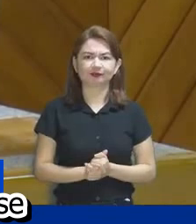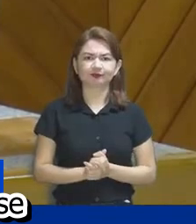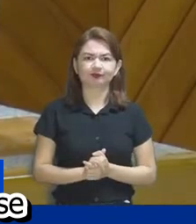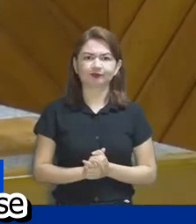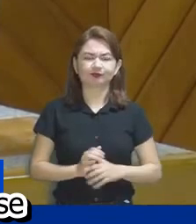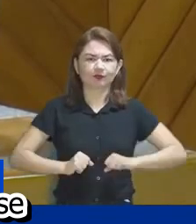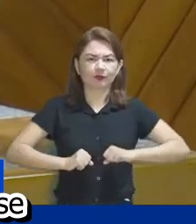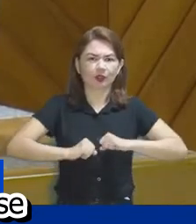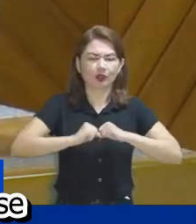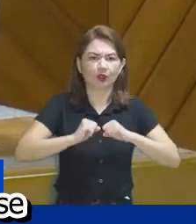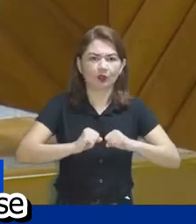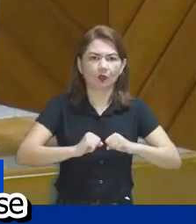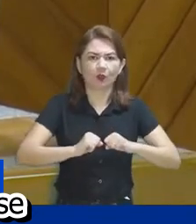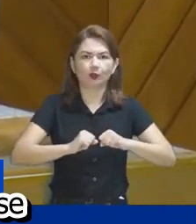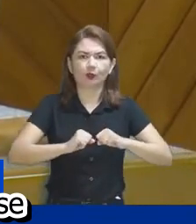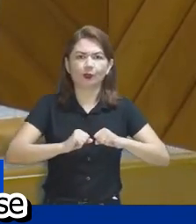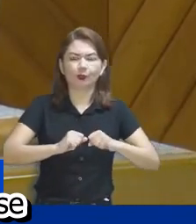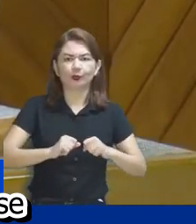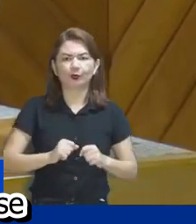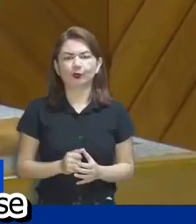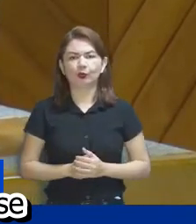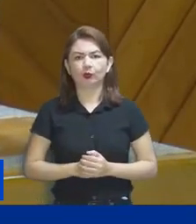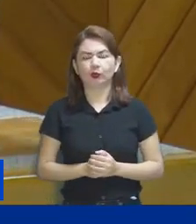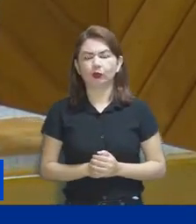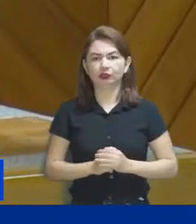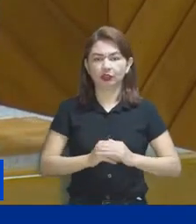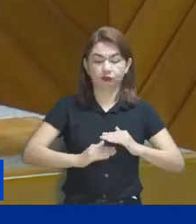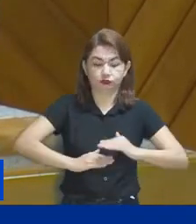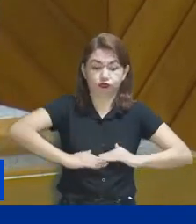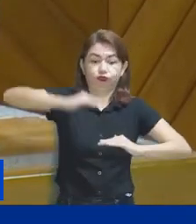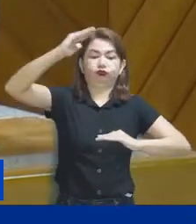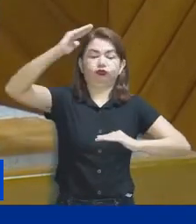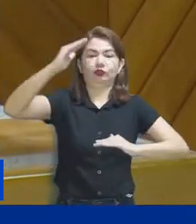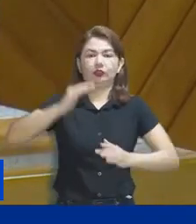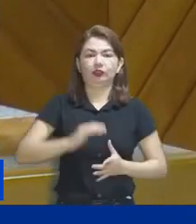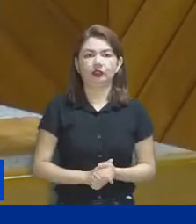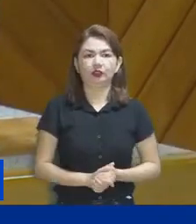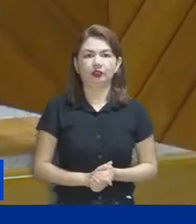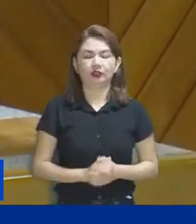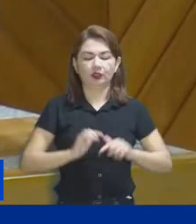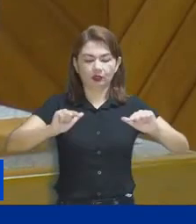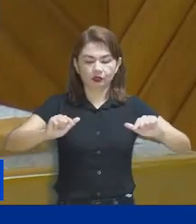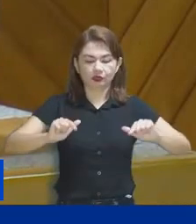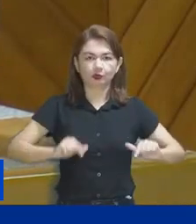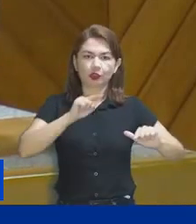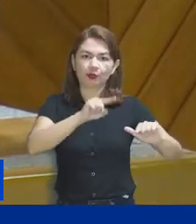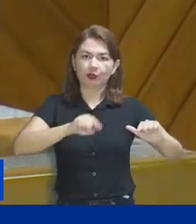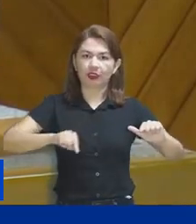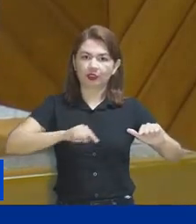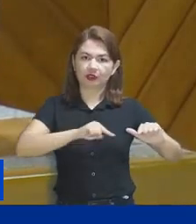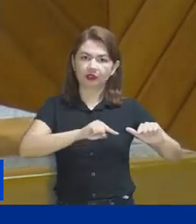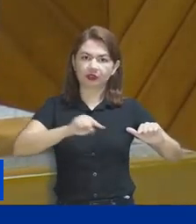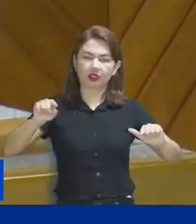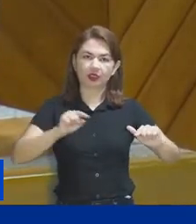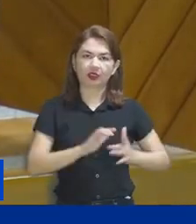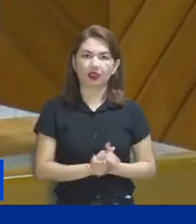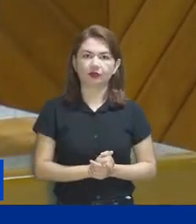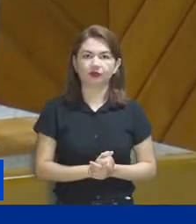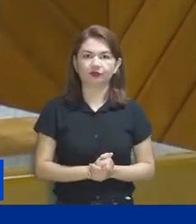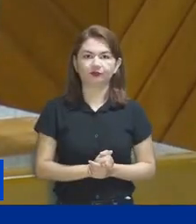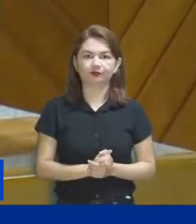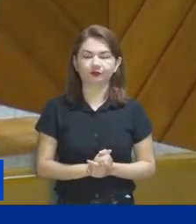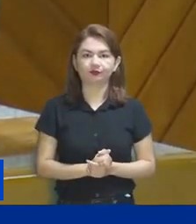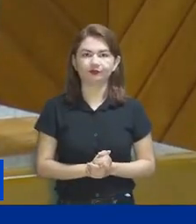aplicação da sanção da inelegibilidade e cassação do diploma expedido, enquanto